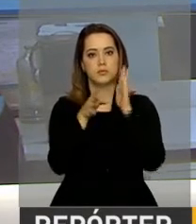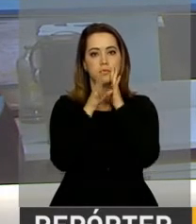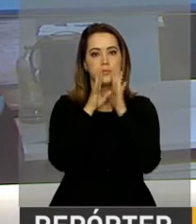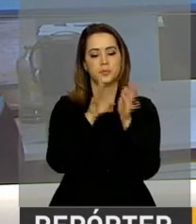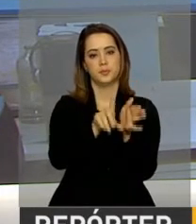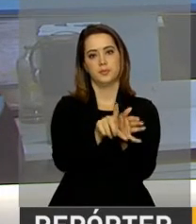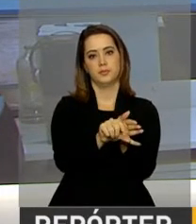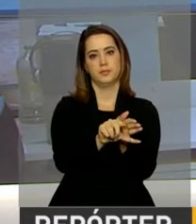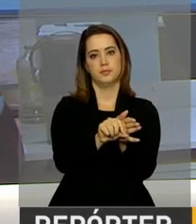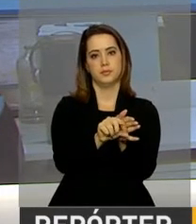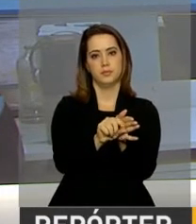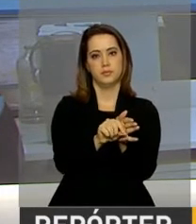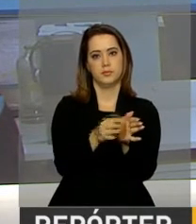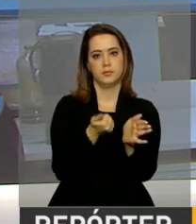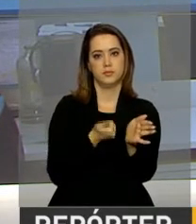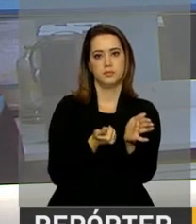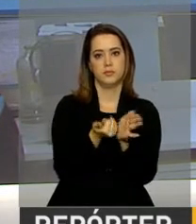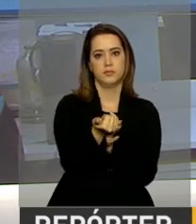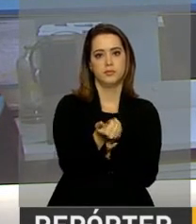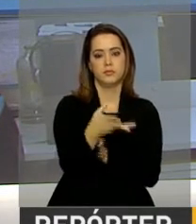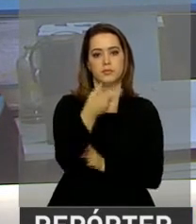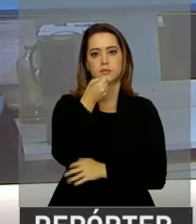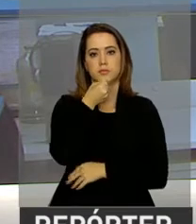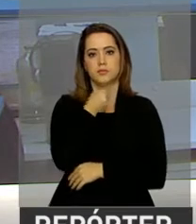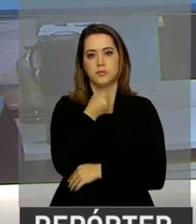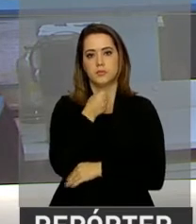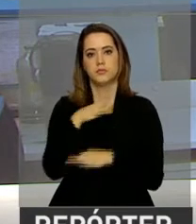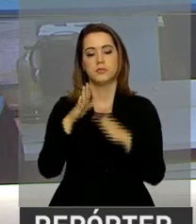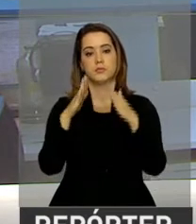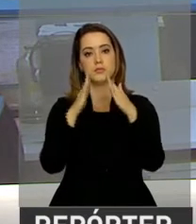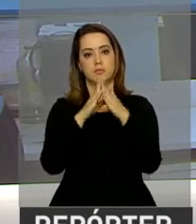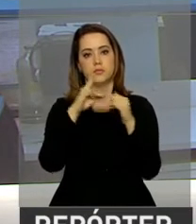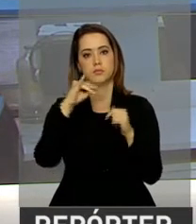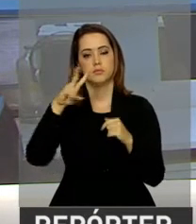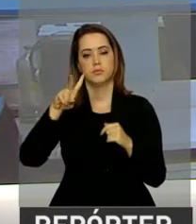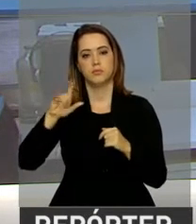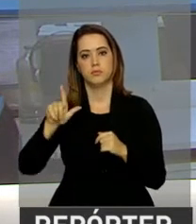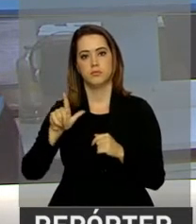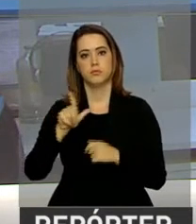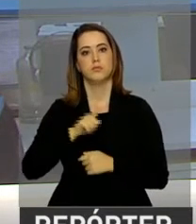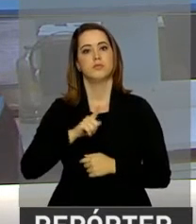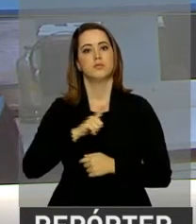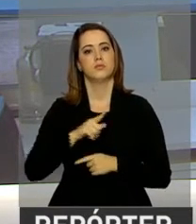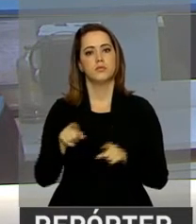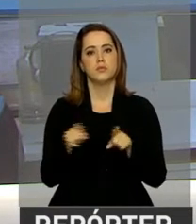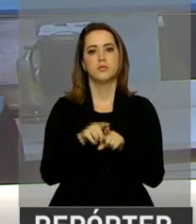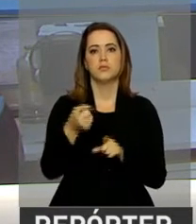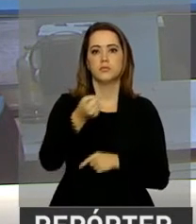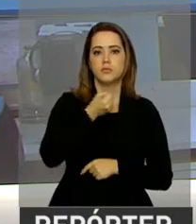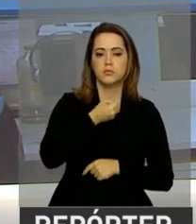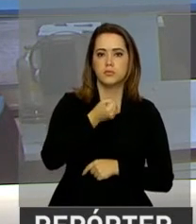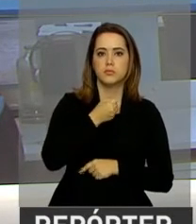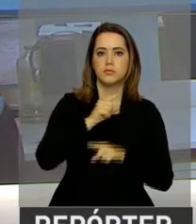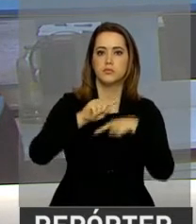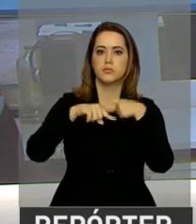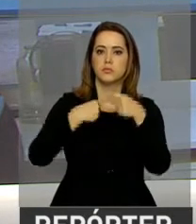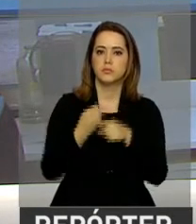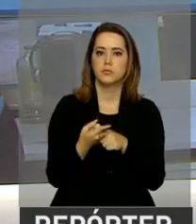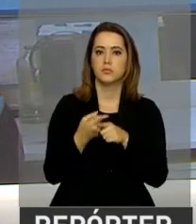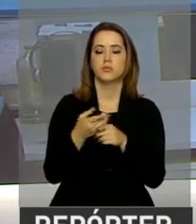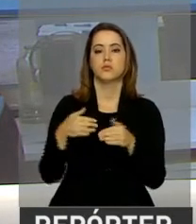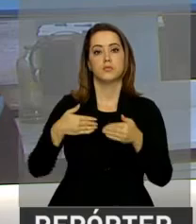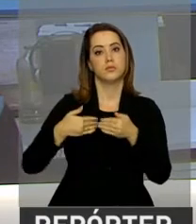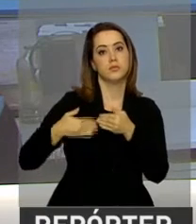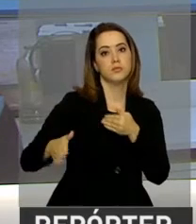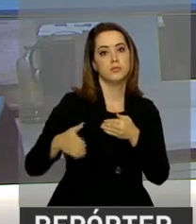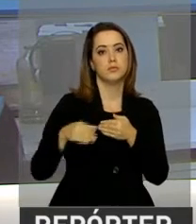também as novidades em nossas redes sociais. Fique agora com a entrevista do ministro da Casa Civil, Eliseu Padilha, que falou com os